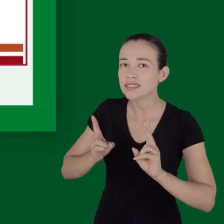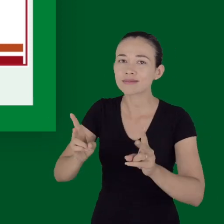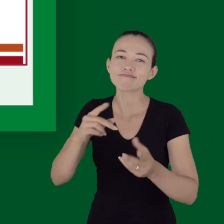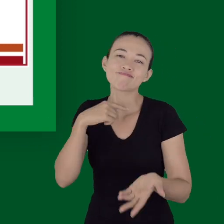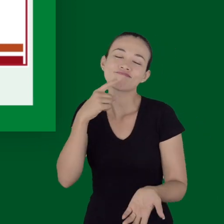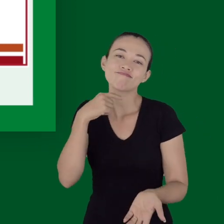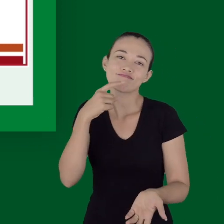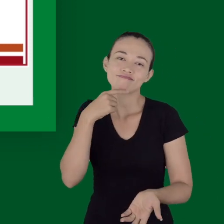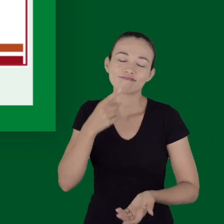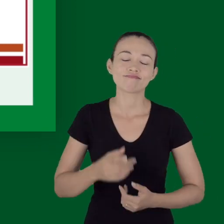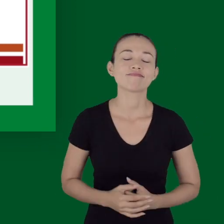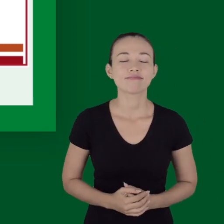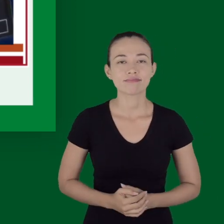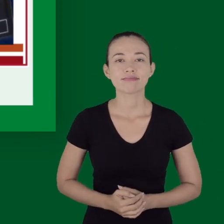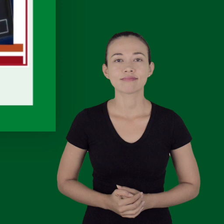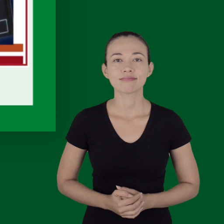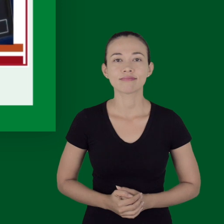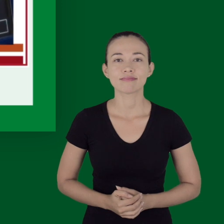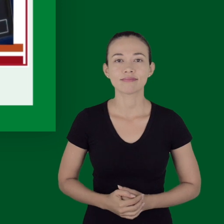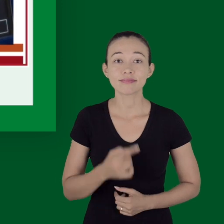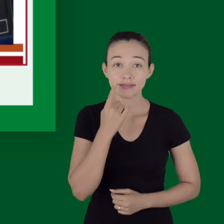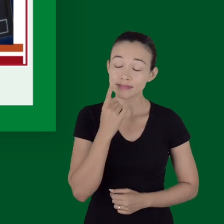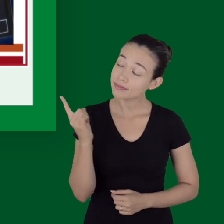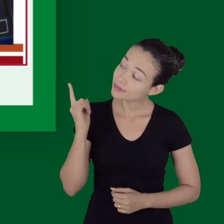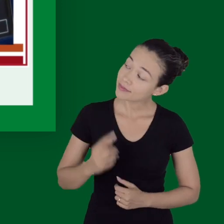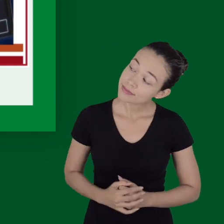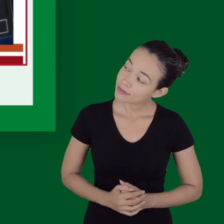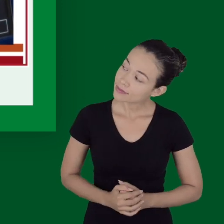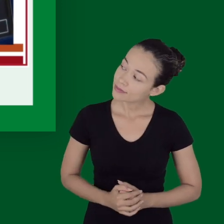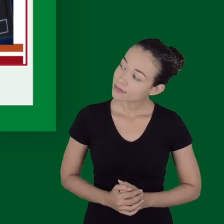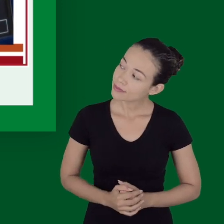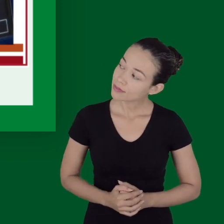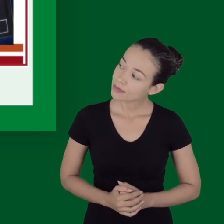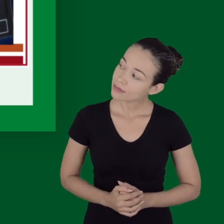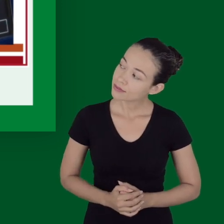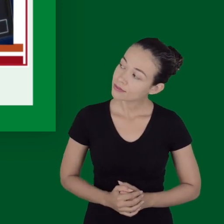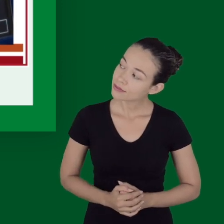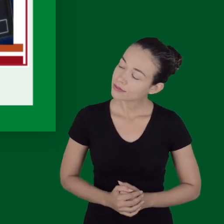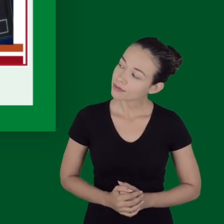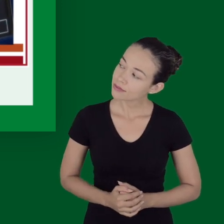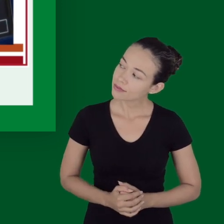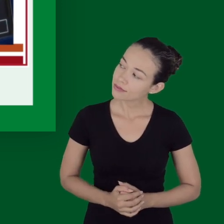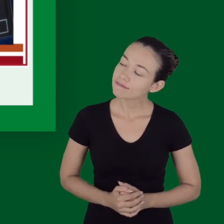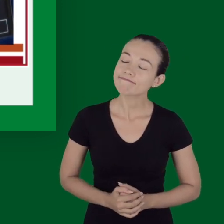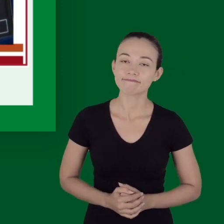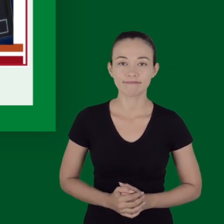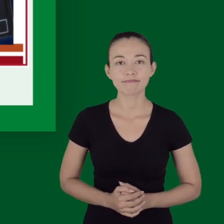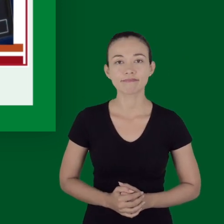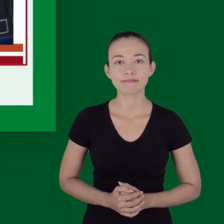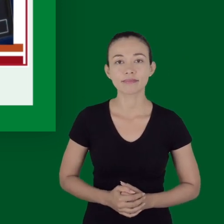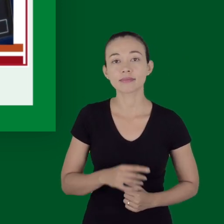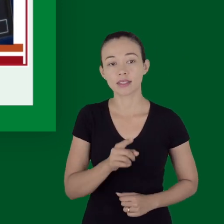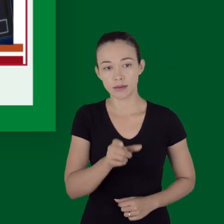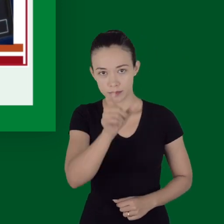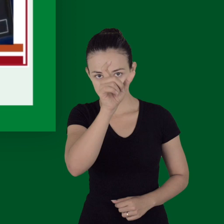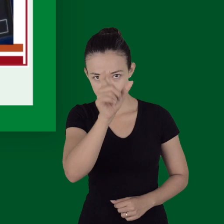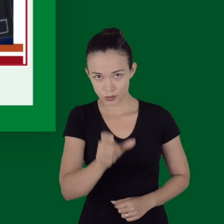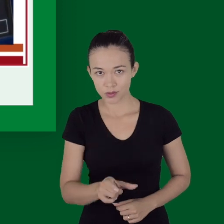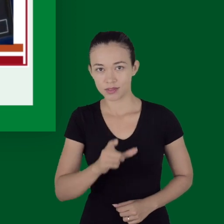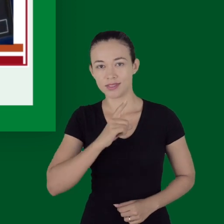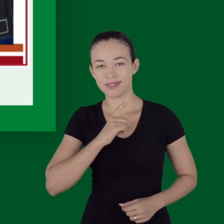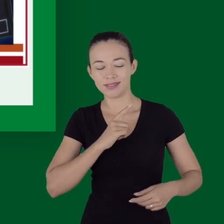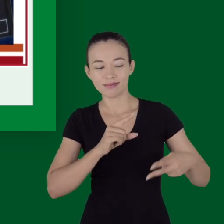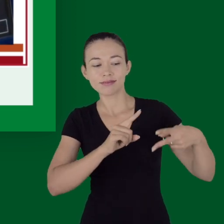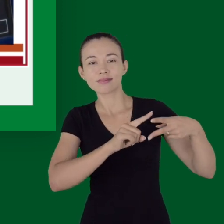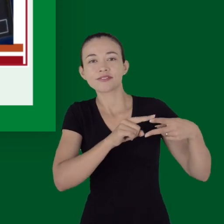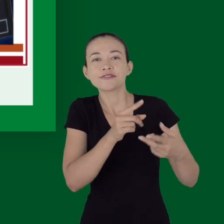o ritmo do paciente o tempo inteiro, né? Aqui mostrando na tela, o paciente foi colocado em modo